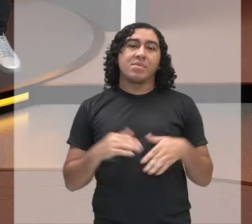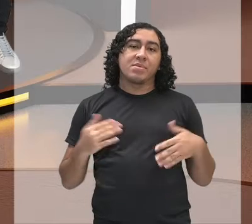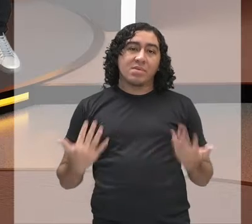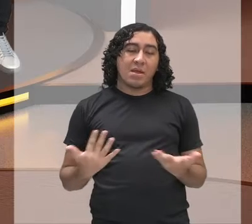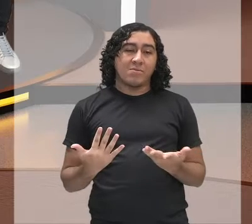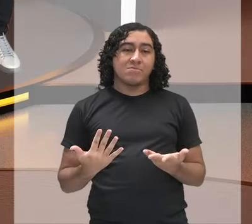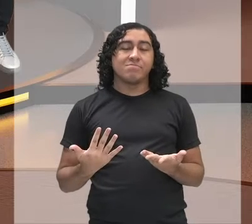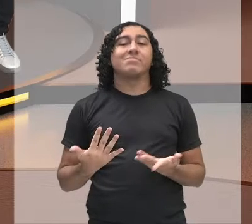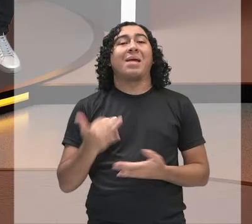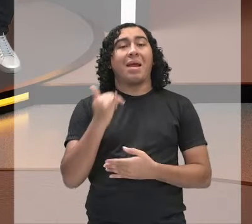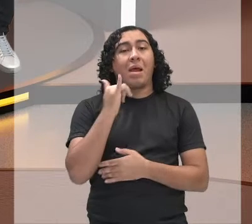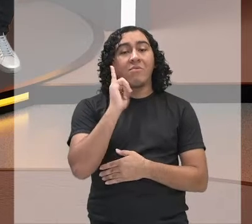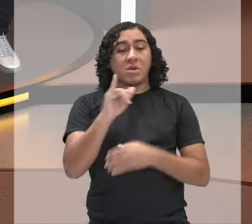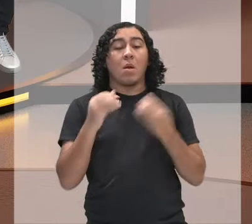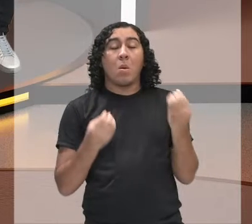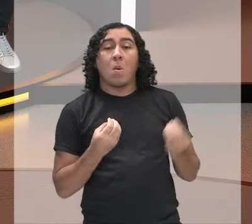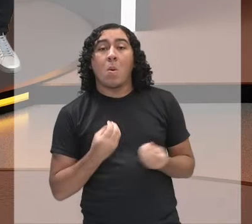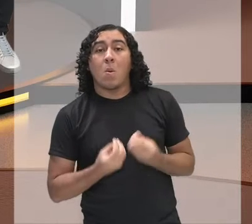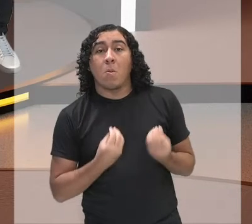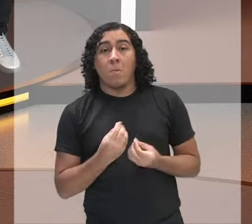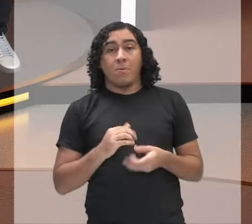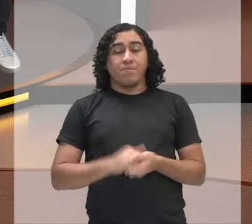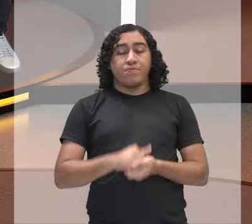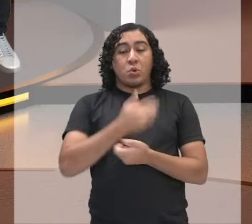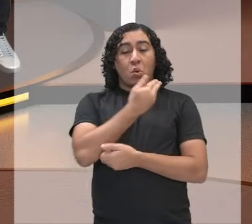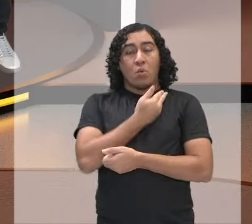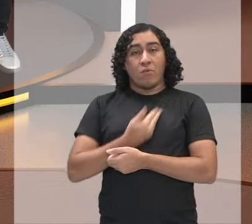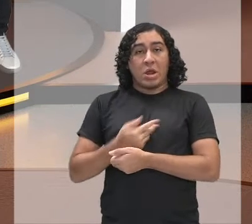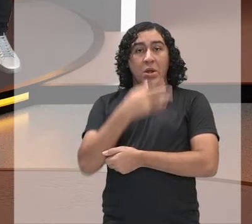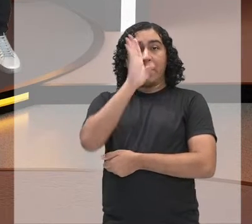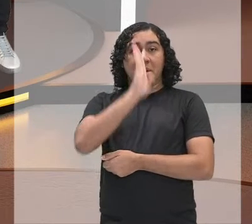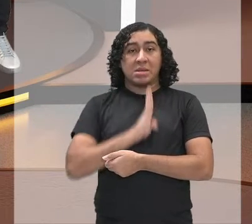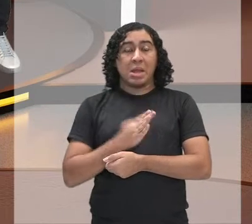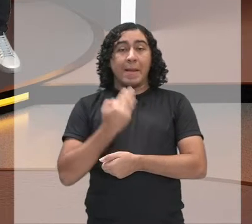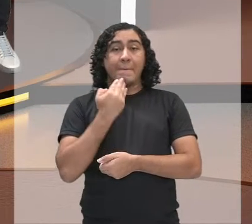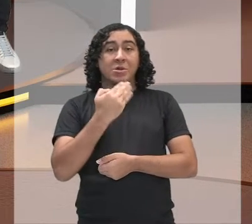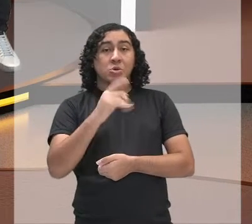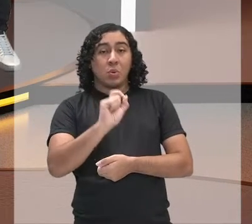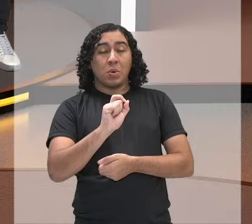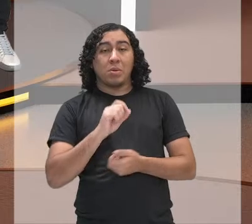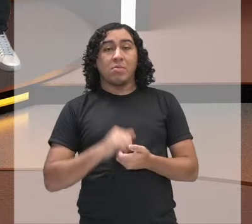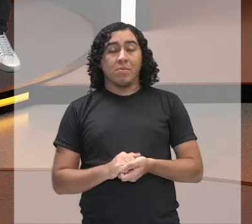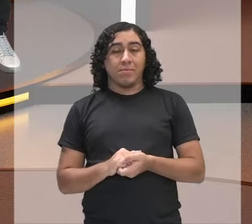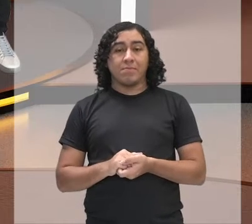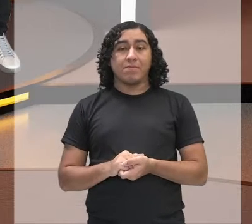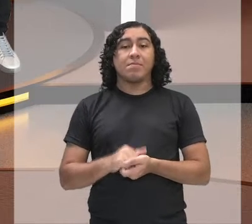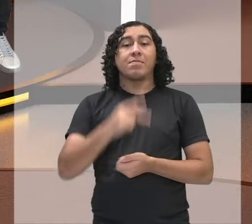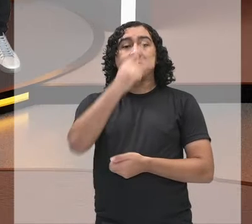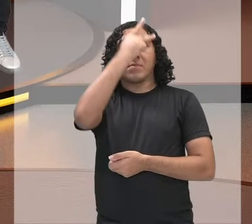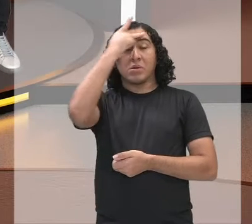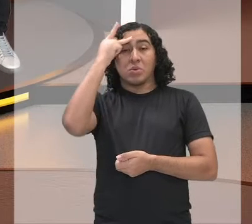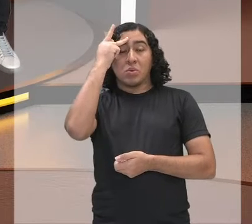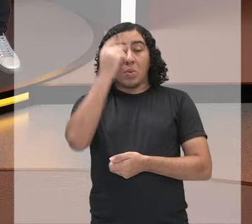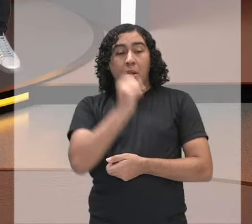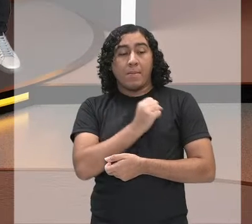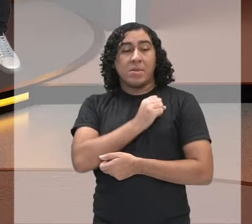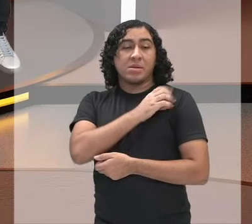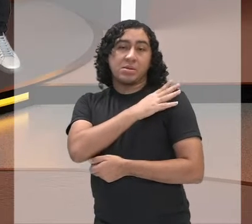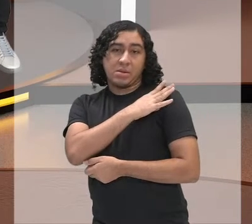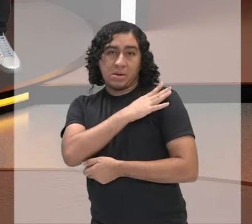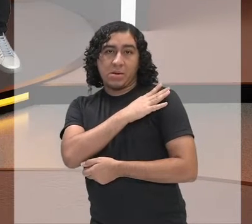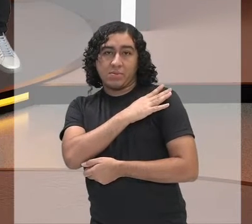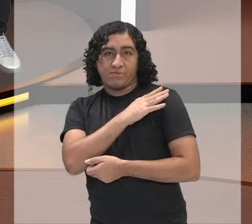o governo brasileiro contratou os serviços de mercenários, oficiais militares, né?